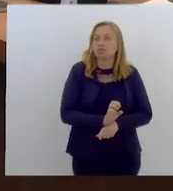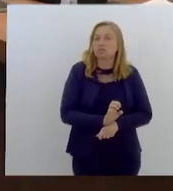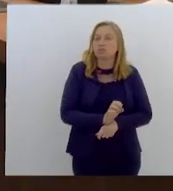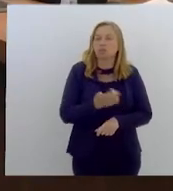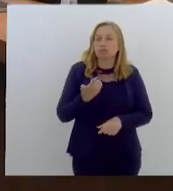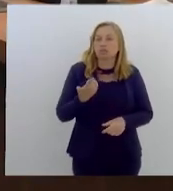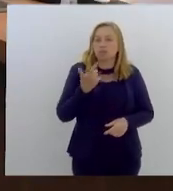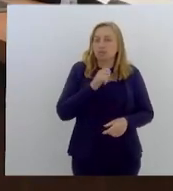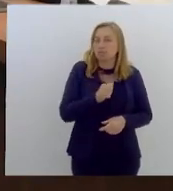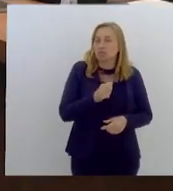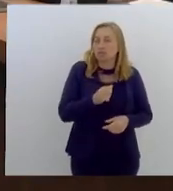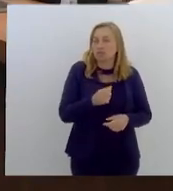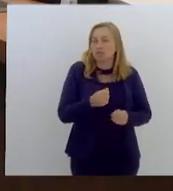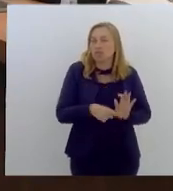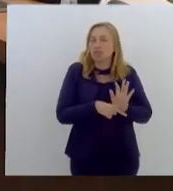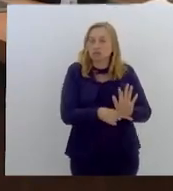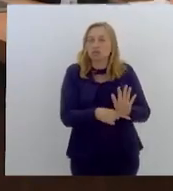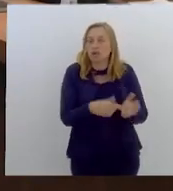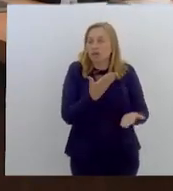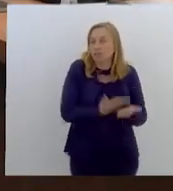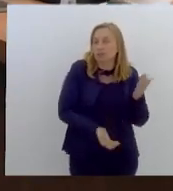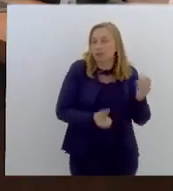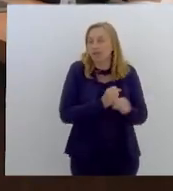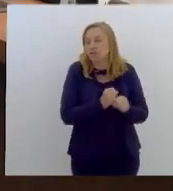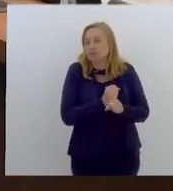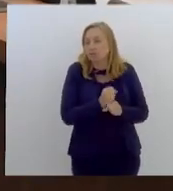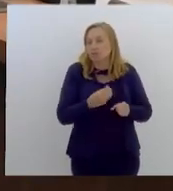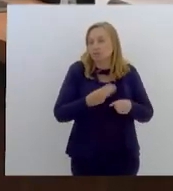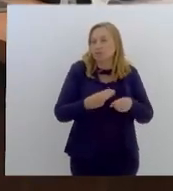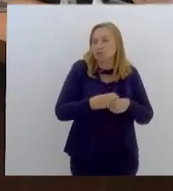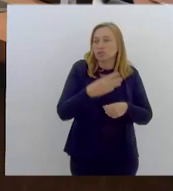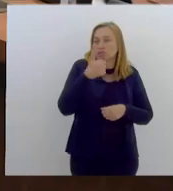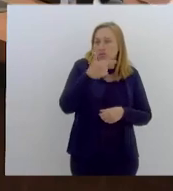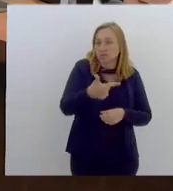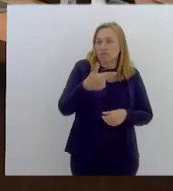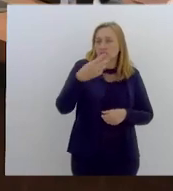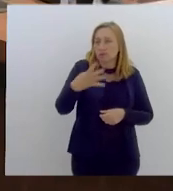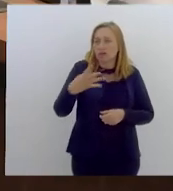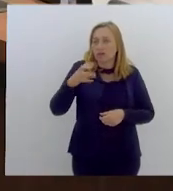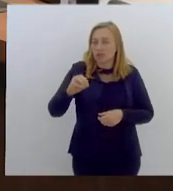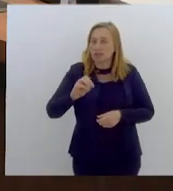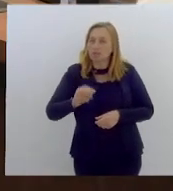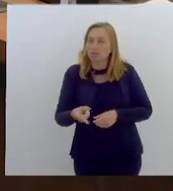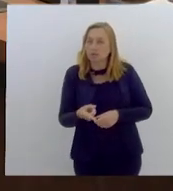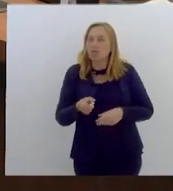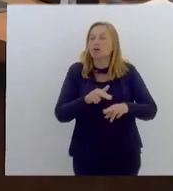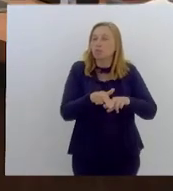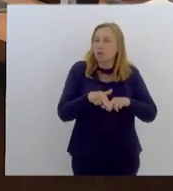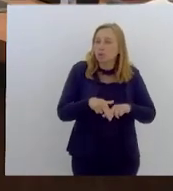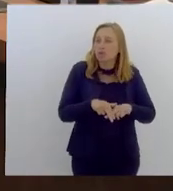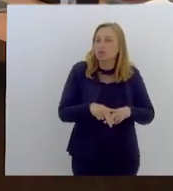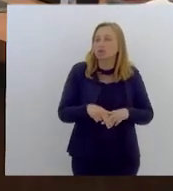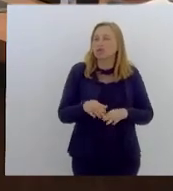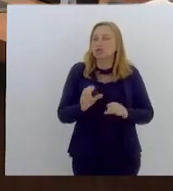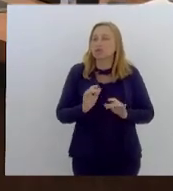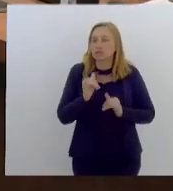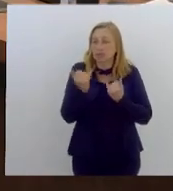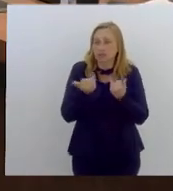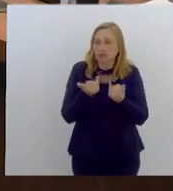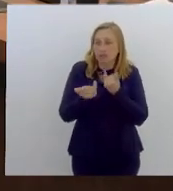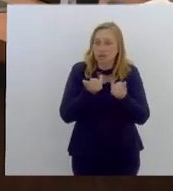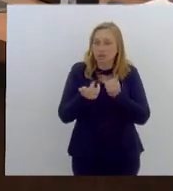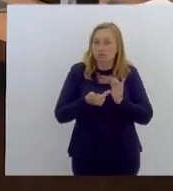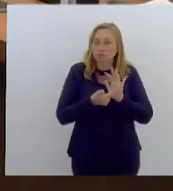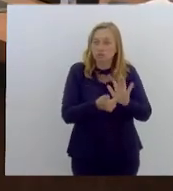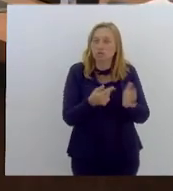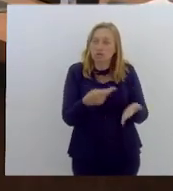conseguir ajudar, porque a perda anual dos municípios vai ser na casa dos 240 milhões. Por isso que os dados que Vossa Excelência trouxe